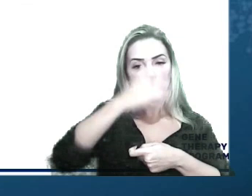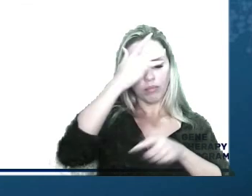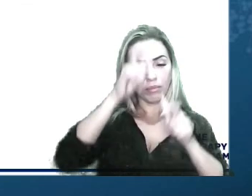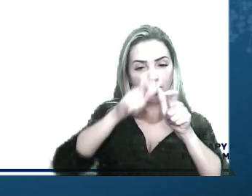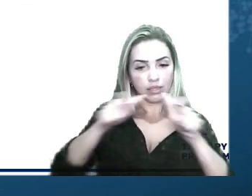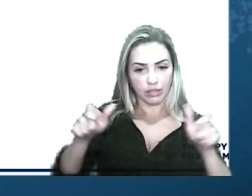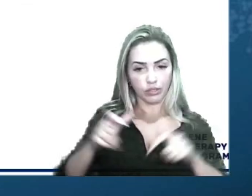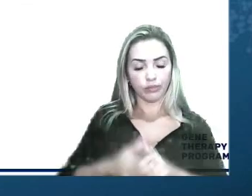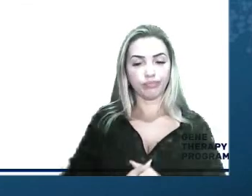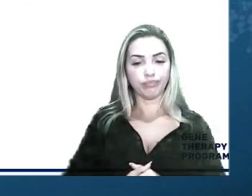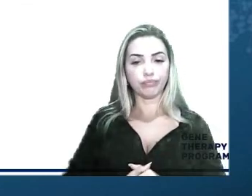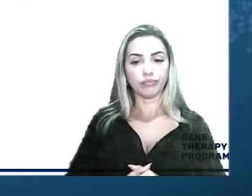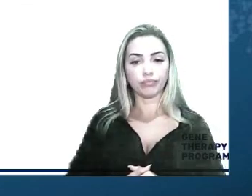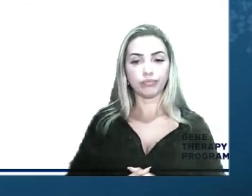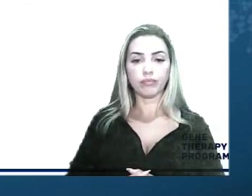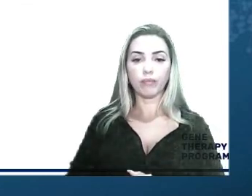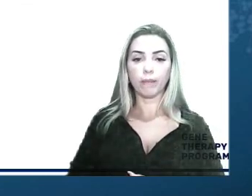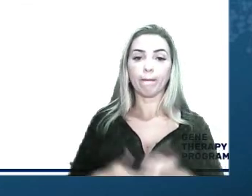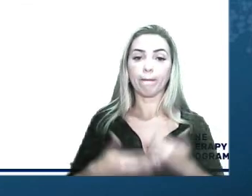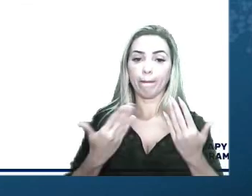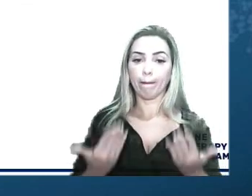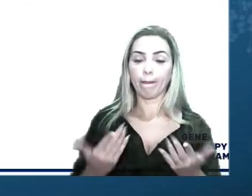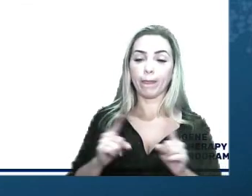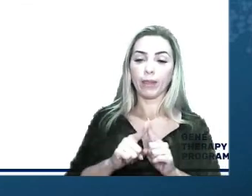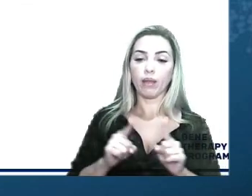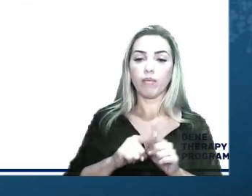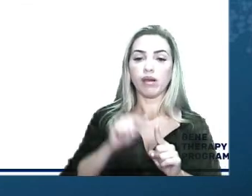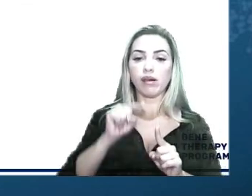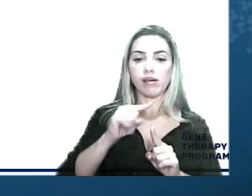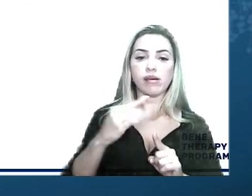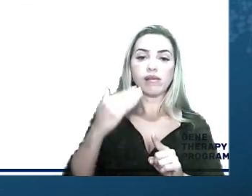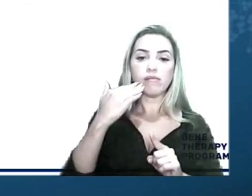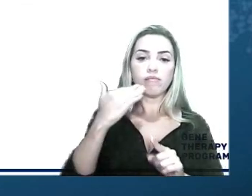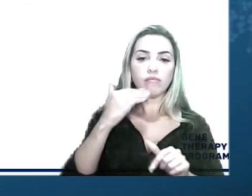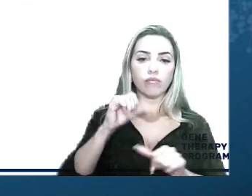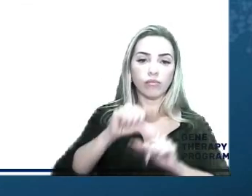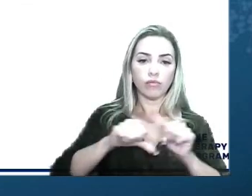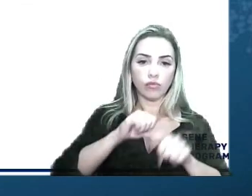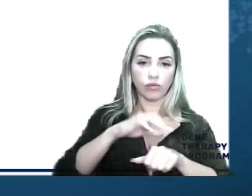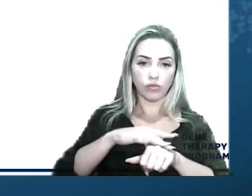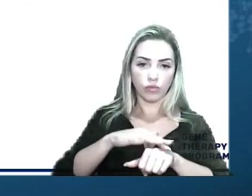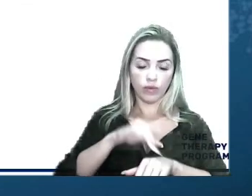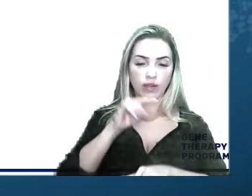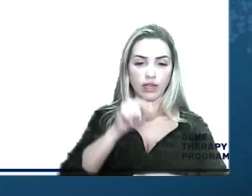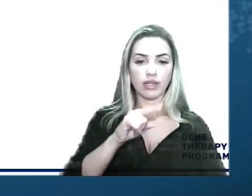pacientes. E também com essa distrofia de Krabbe, a gente